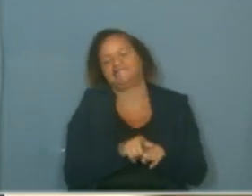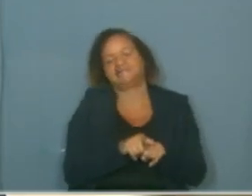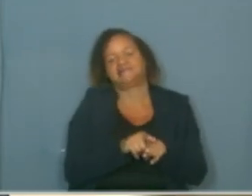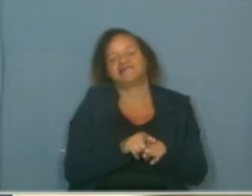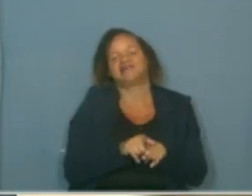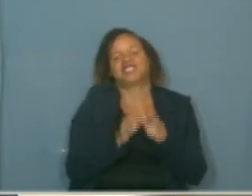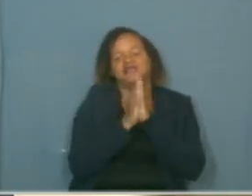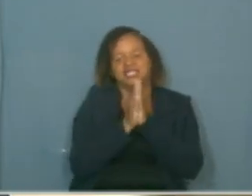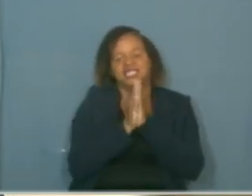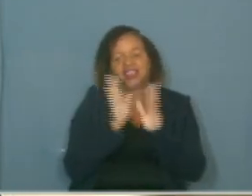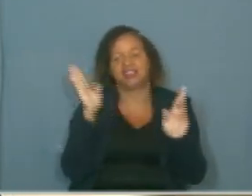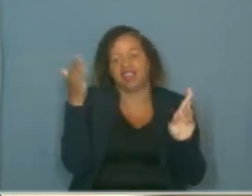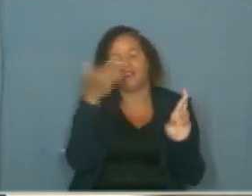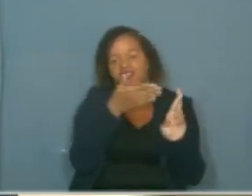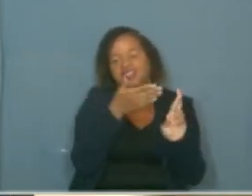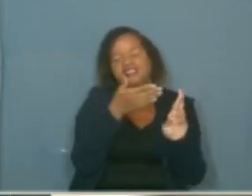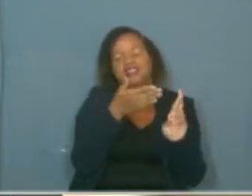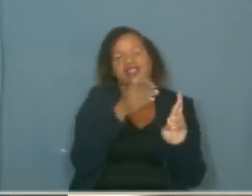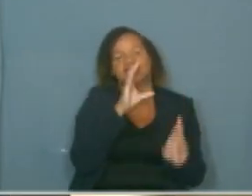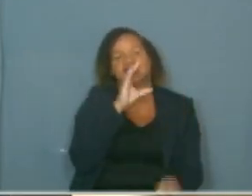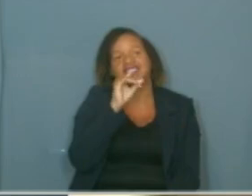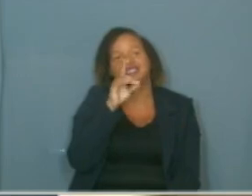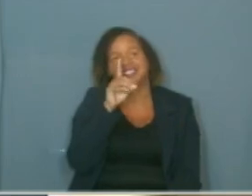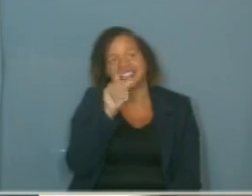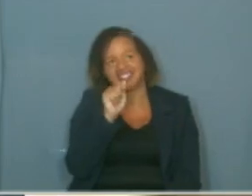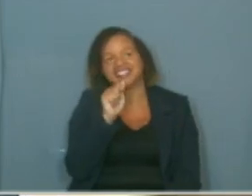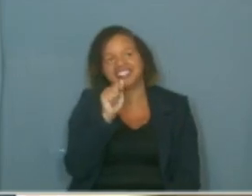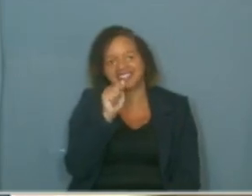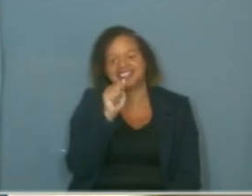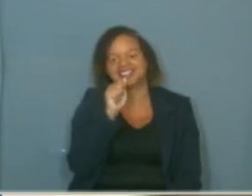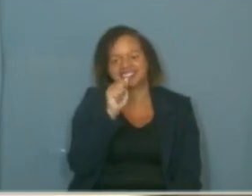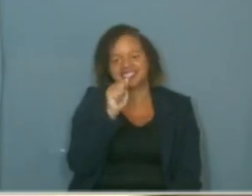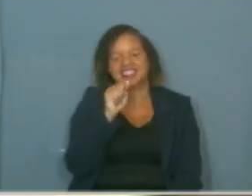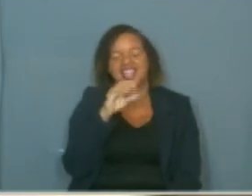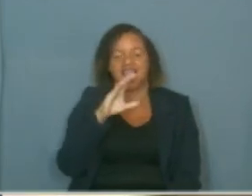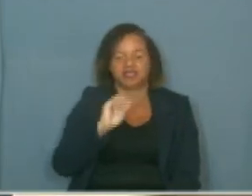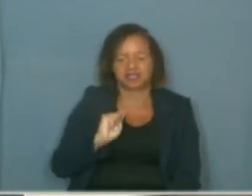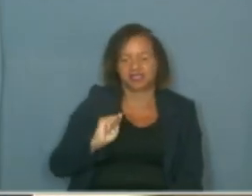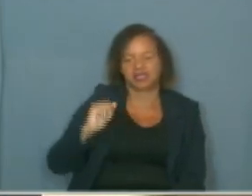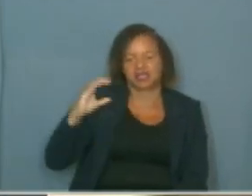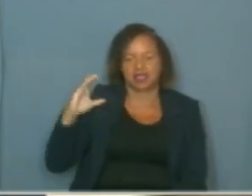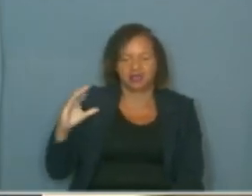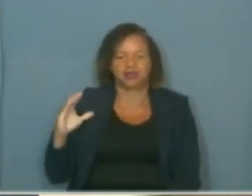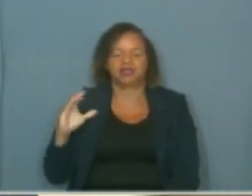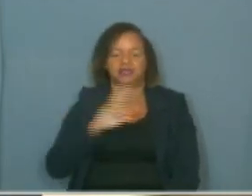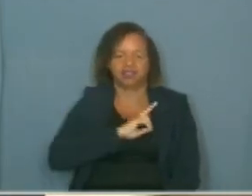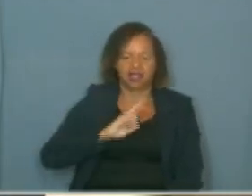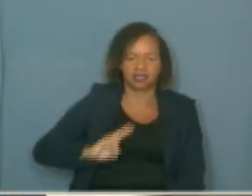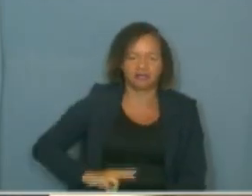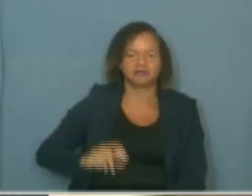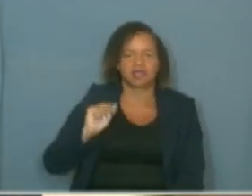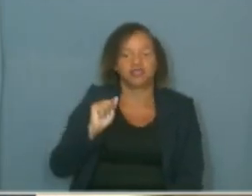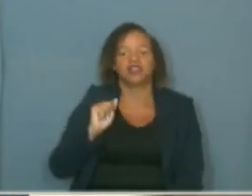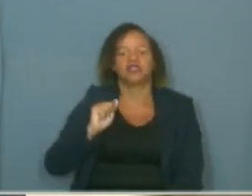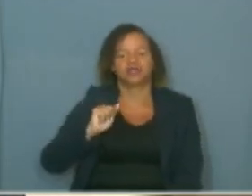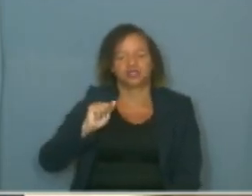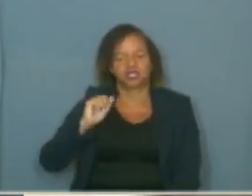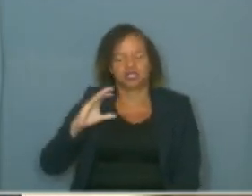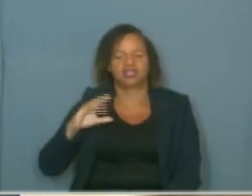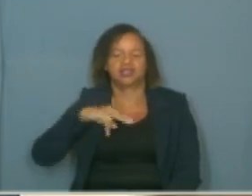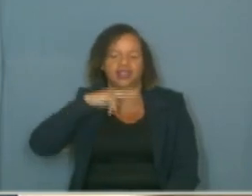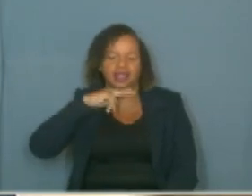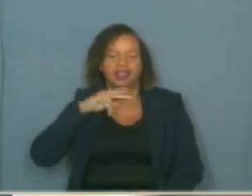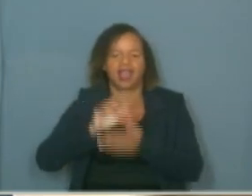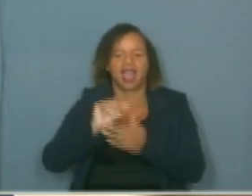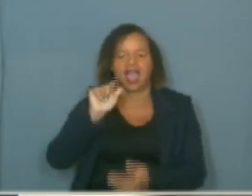Então faço aqui essa referência à vereadora Cida Pedrosa, naturalmente, ao vereador Alcides Cardoso, ao vereador Alcides Teixeira Neto, à